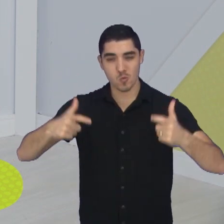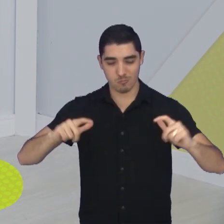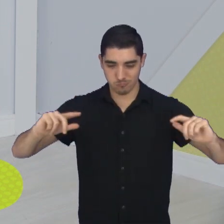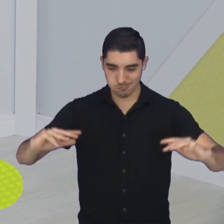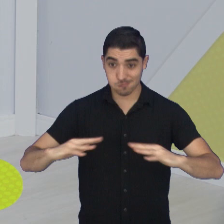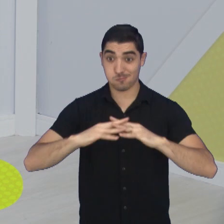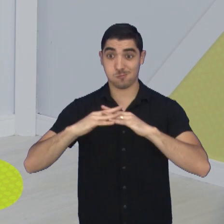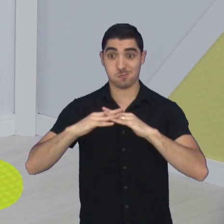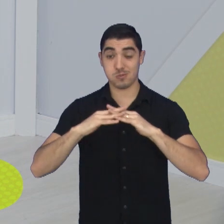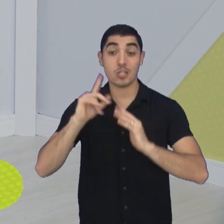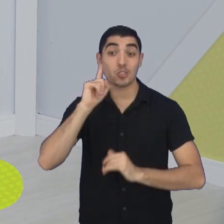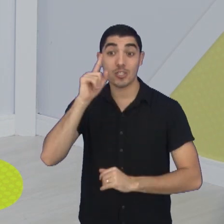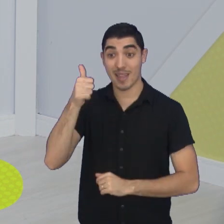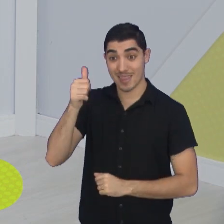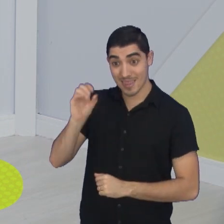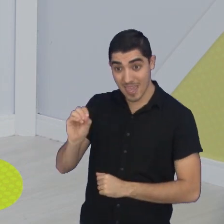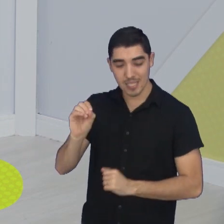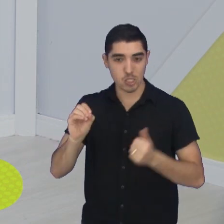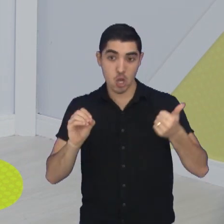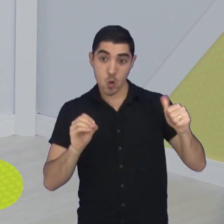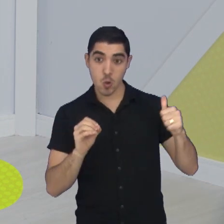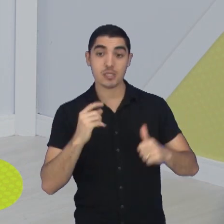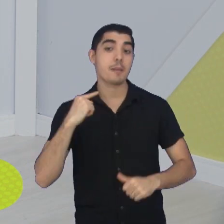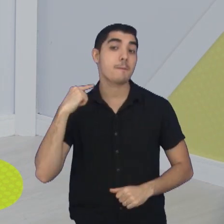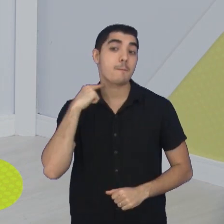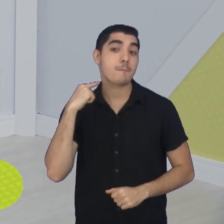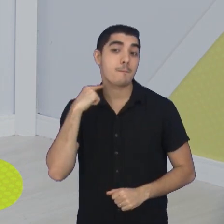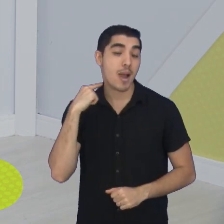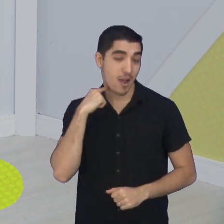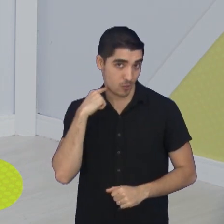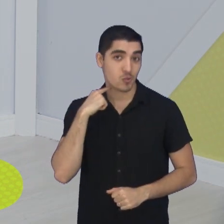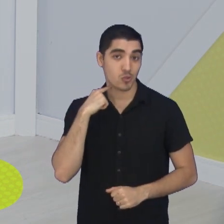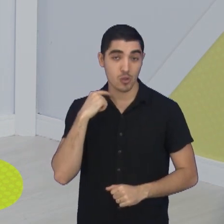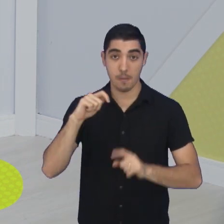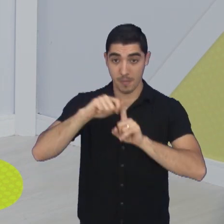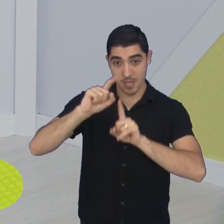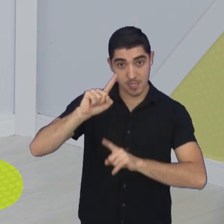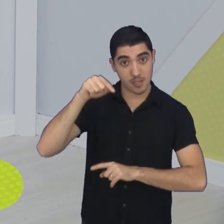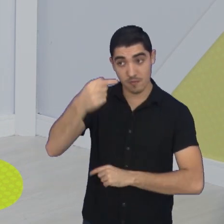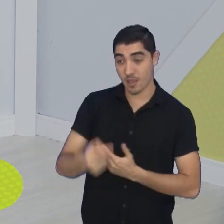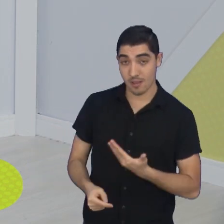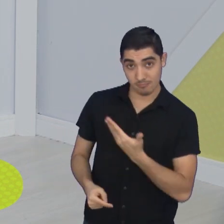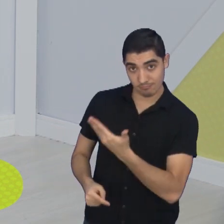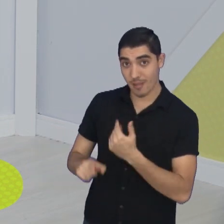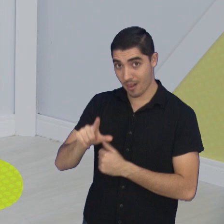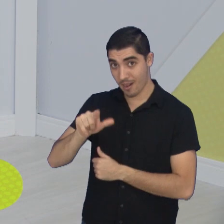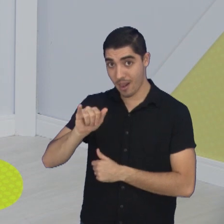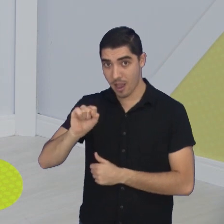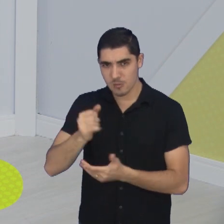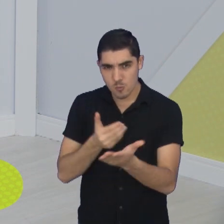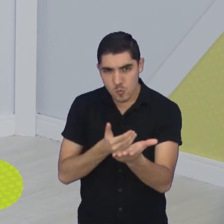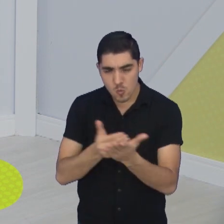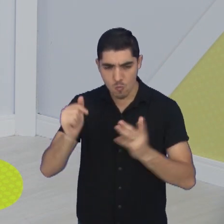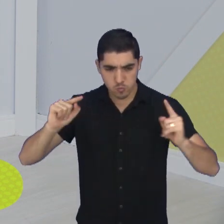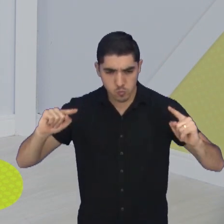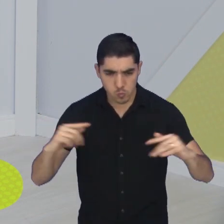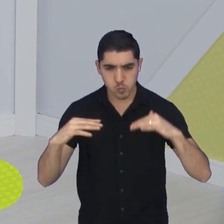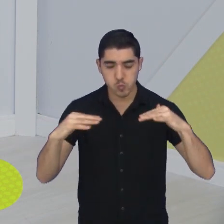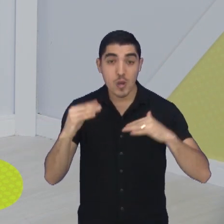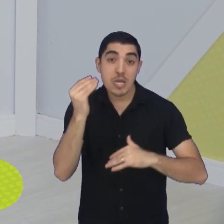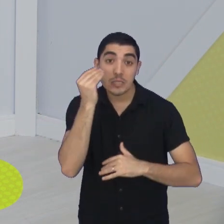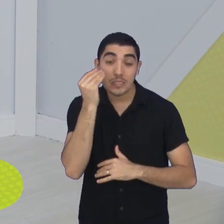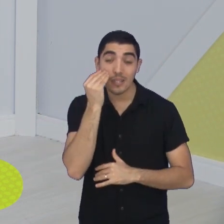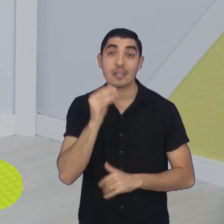certo? Reforçando, dia 10 e 11 de maio, mês que vem, a gente já está no finalzinho do mês que vem, a Laís entra no tablado para conquistar uma das 3 vagas, se